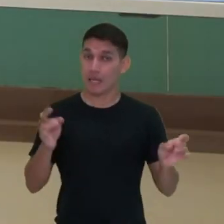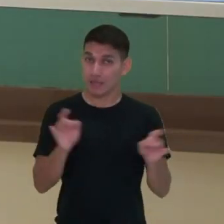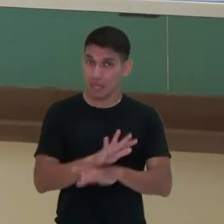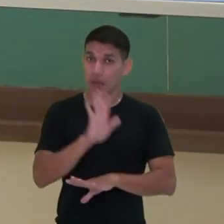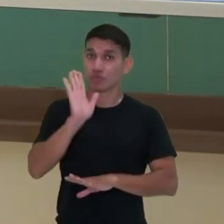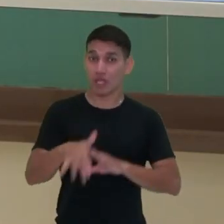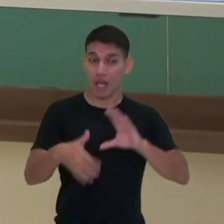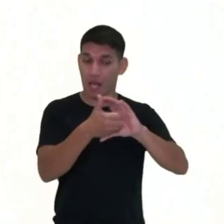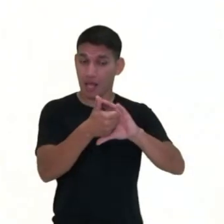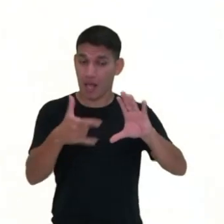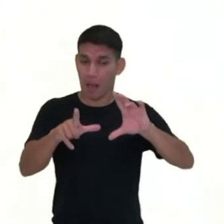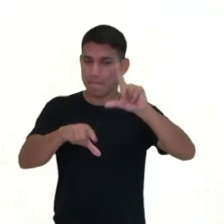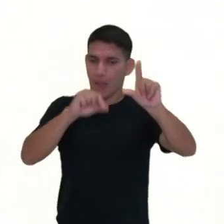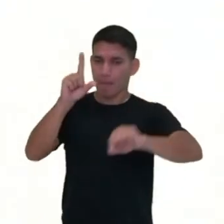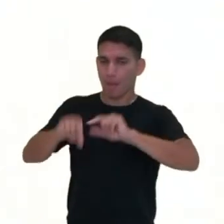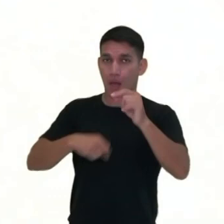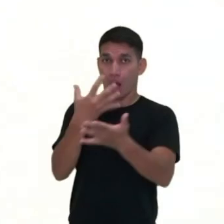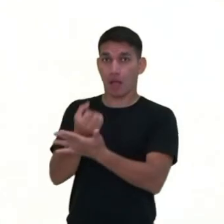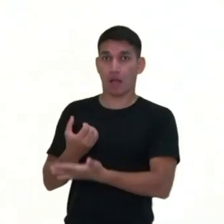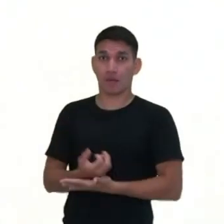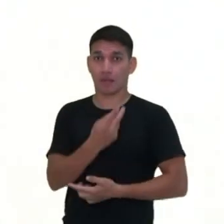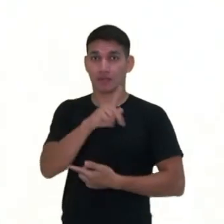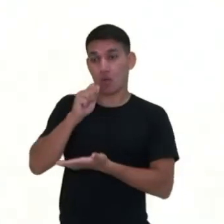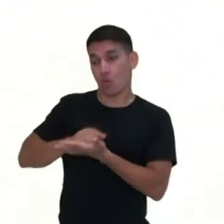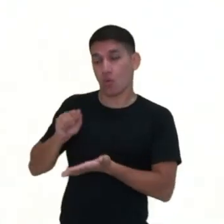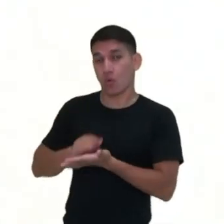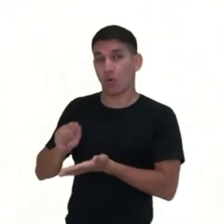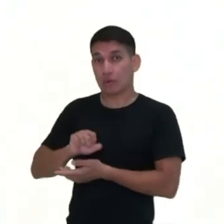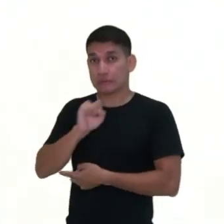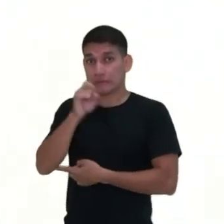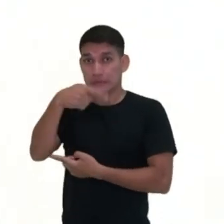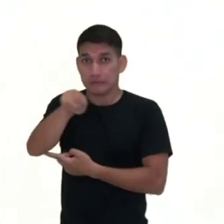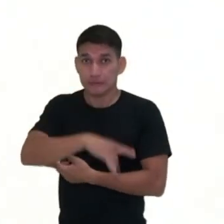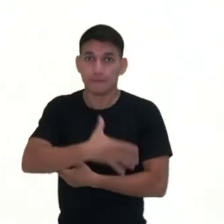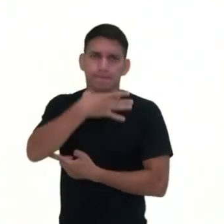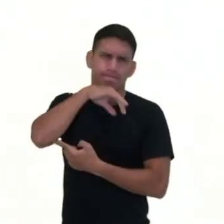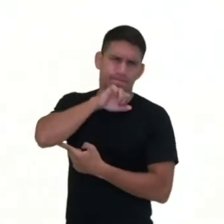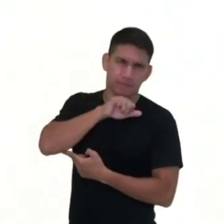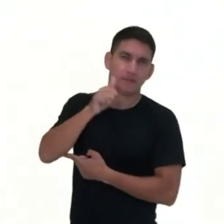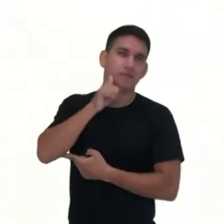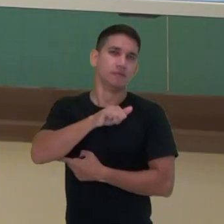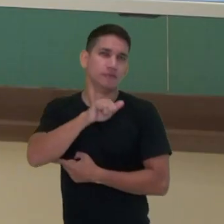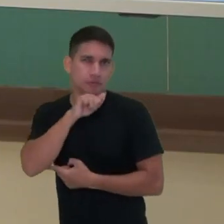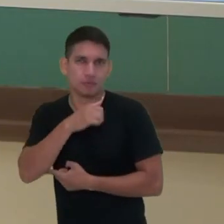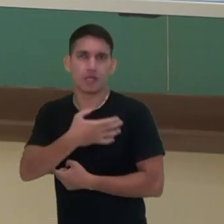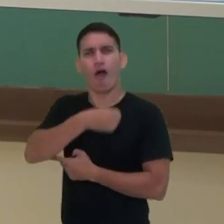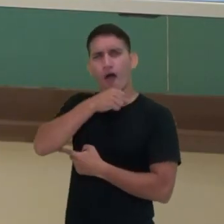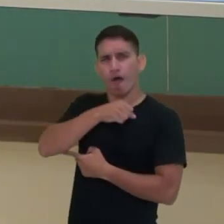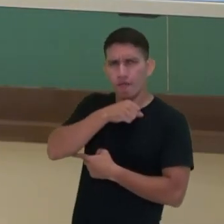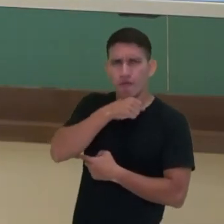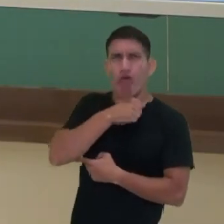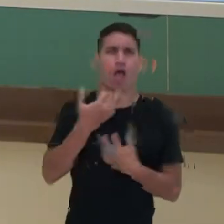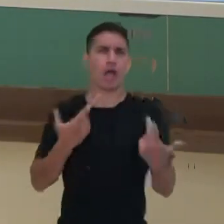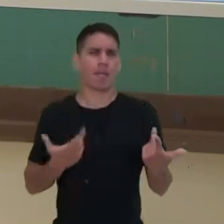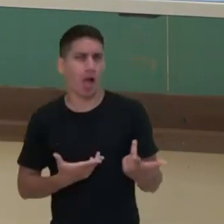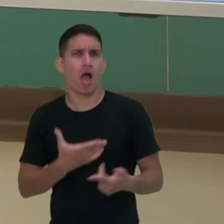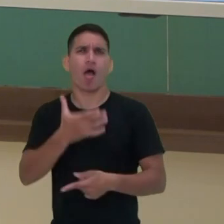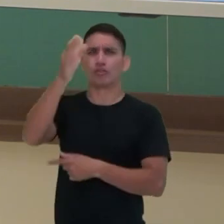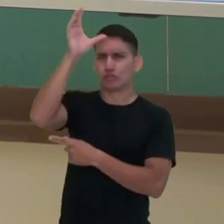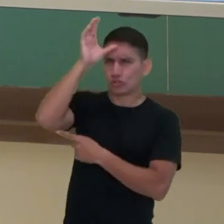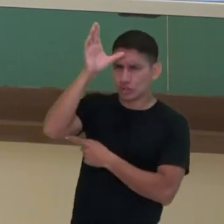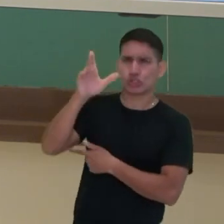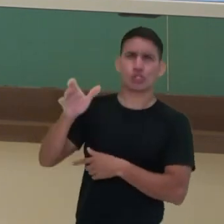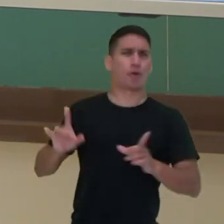escolher a característica, registre em seu caderno se seus pais, avós, irmãos, tios, primos,